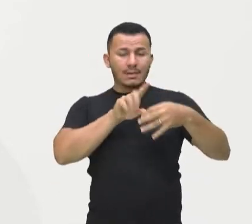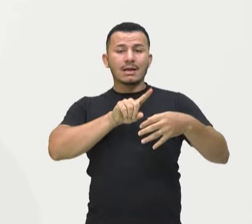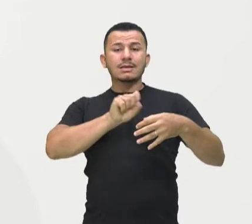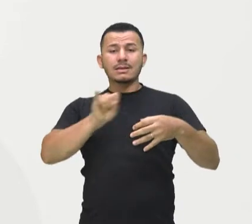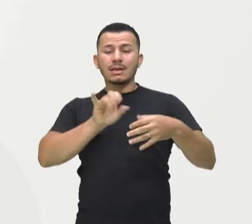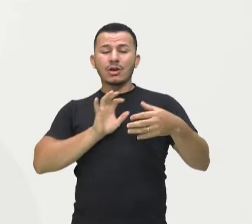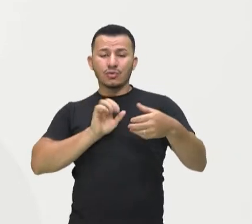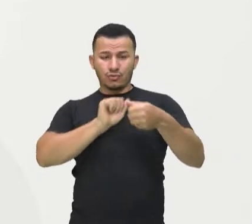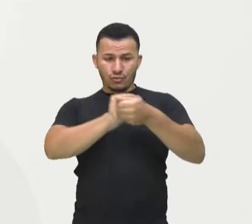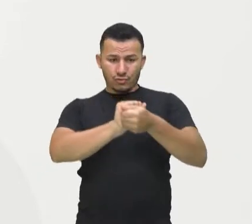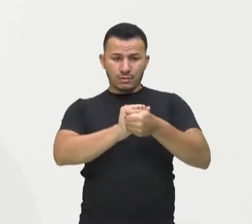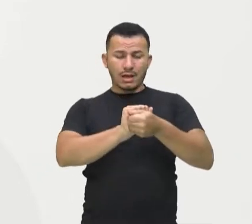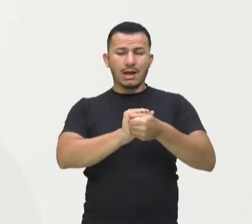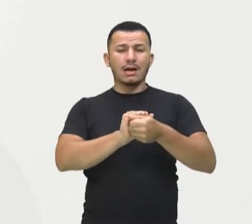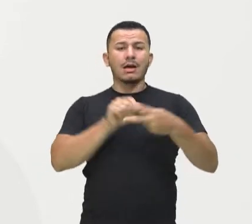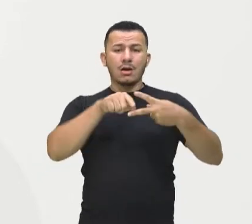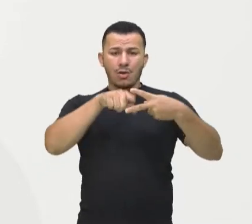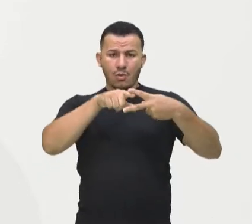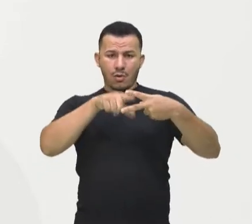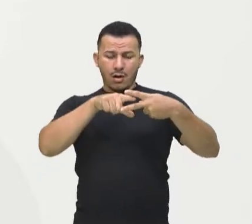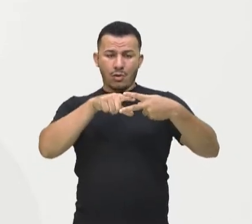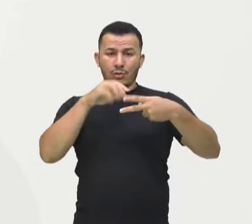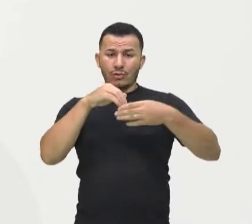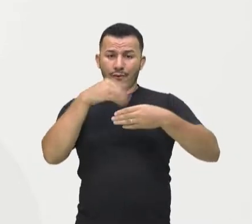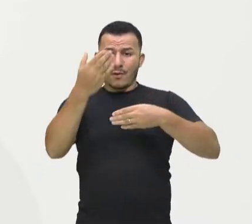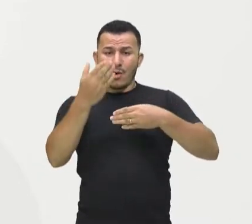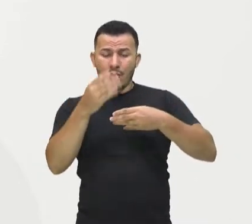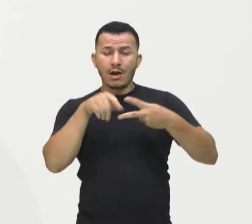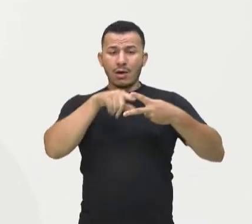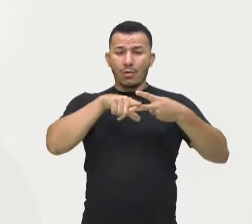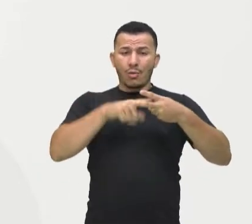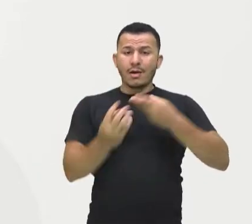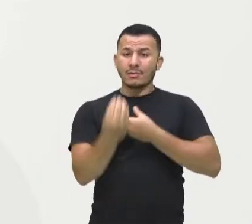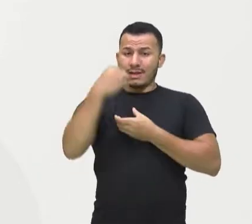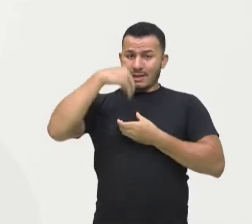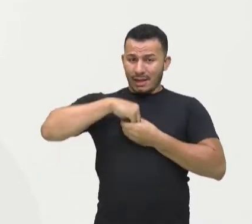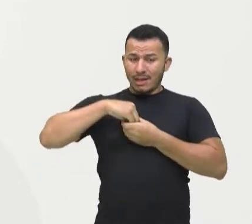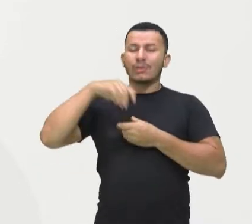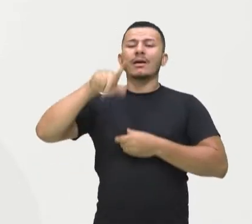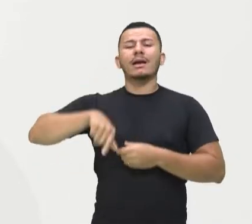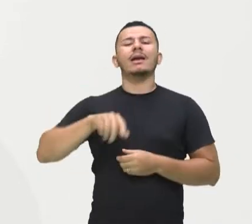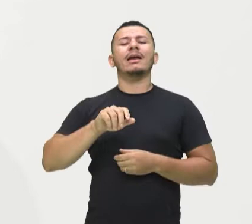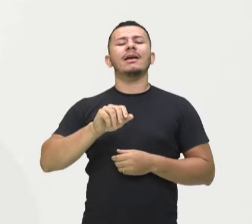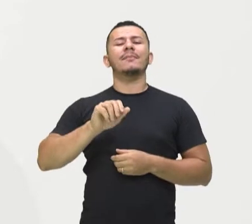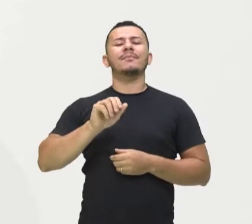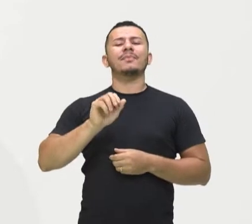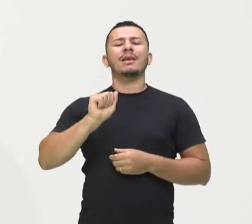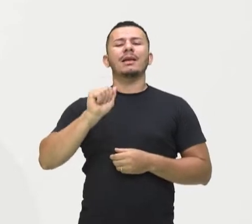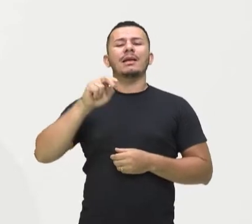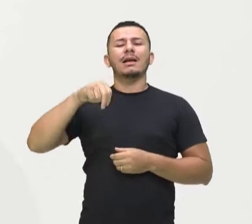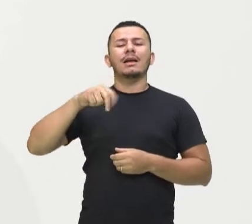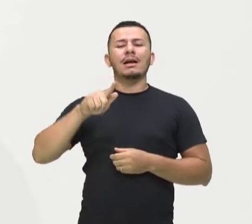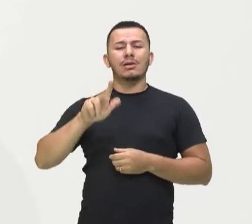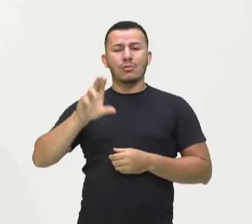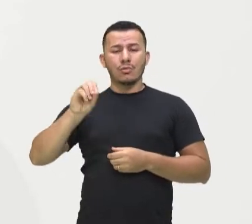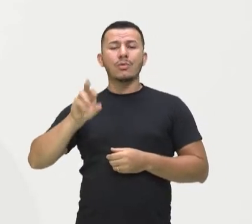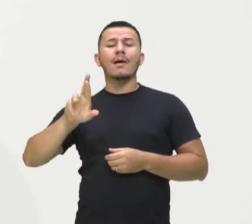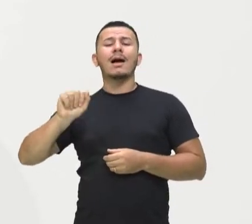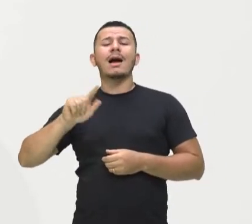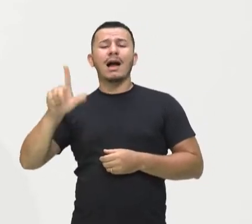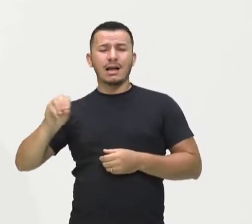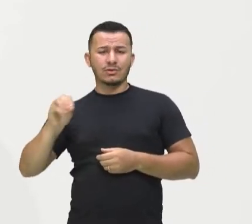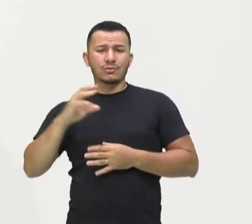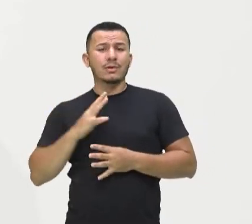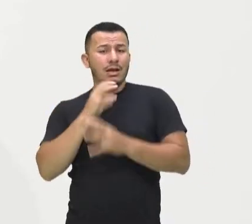de ângulo interno, que é o que está dentro, com o de fora, nós vamos ter um ângulo raso, que é um ângulo de 180 graus. Aqui